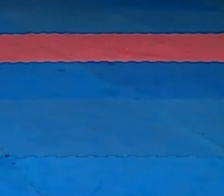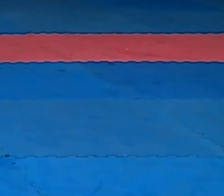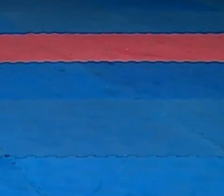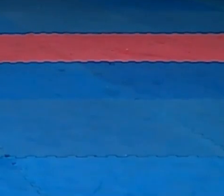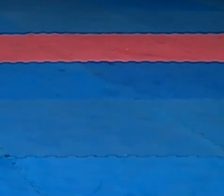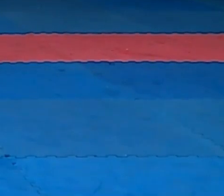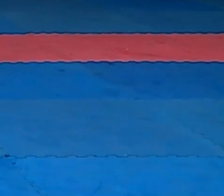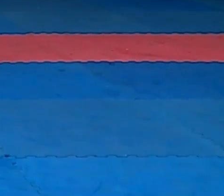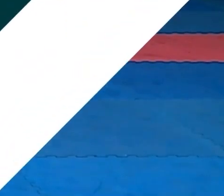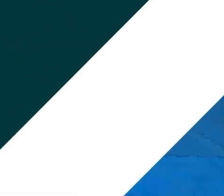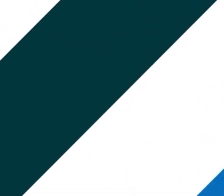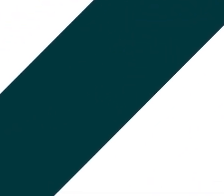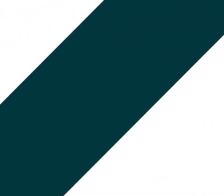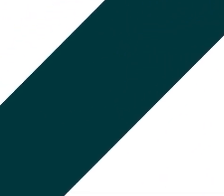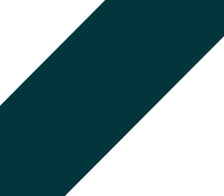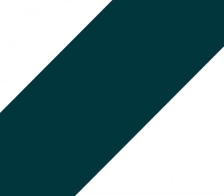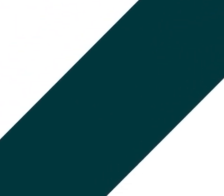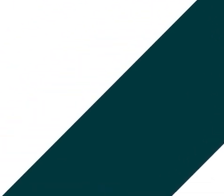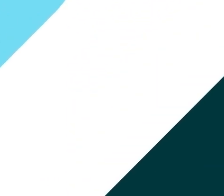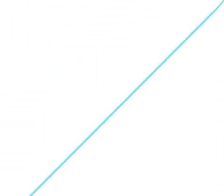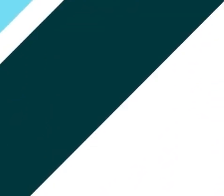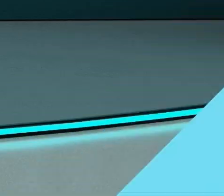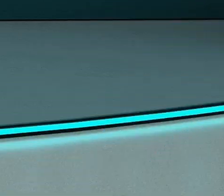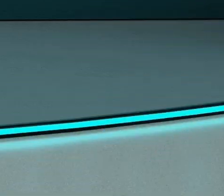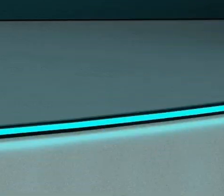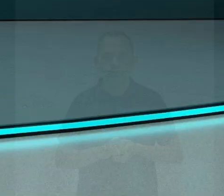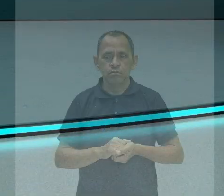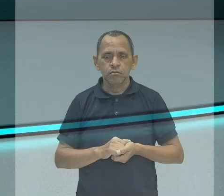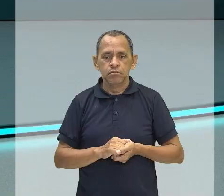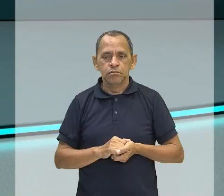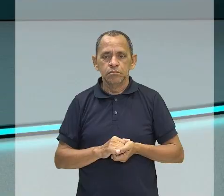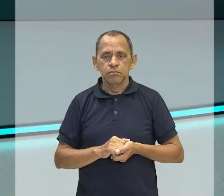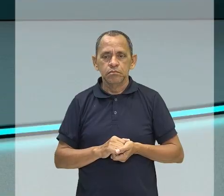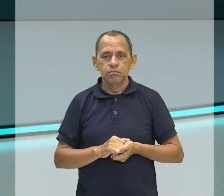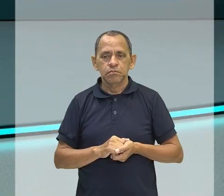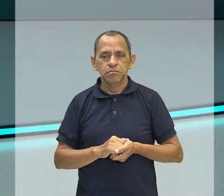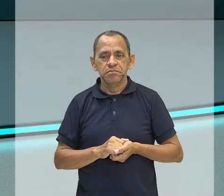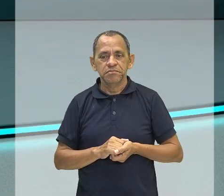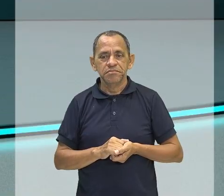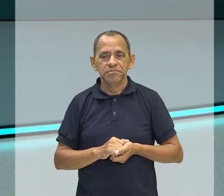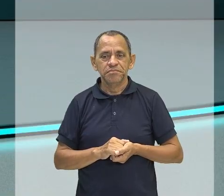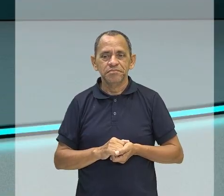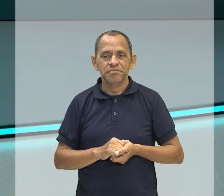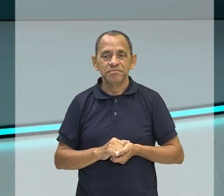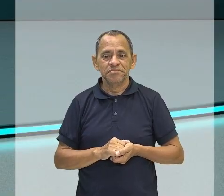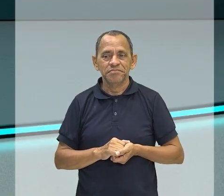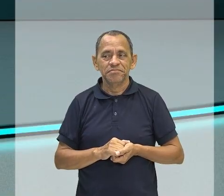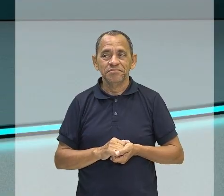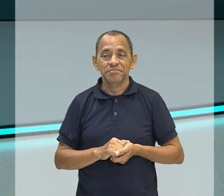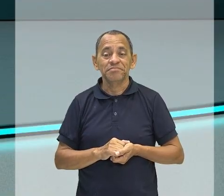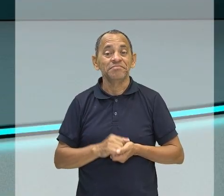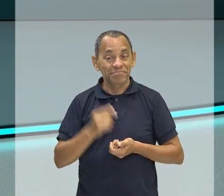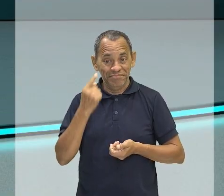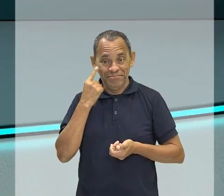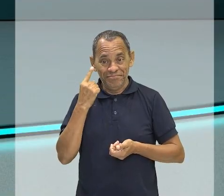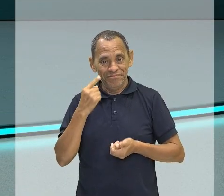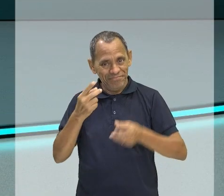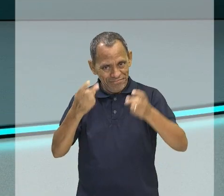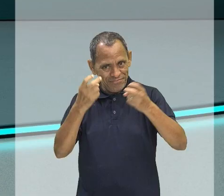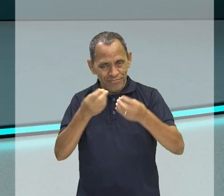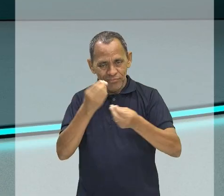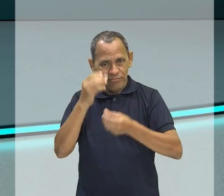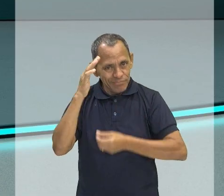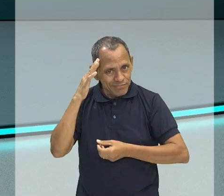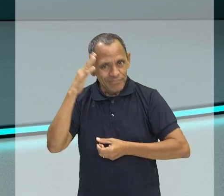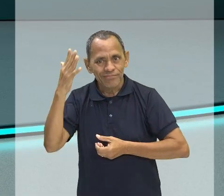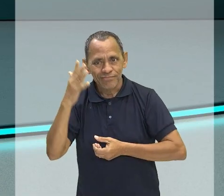Muito bem. Vocês perceberam aí como ocorre o